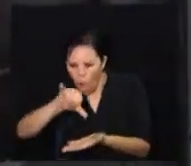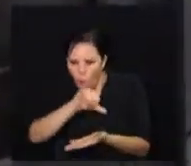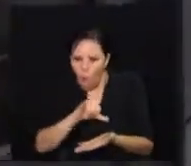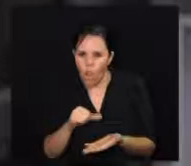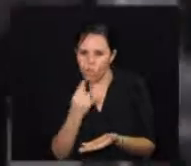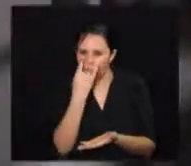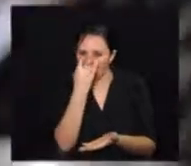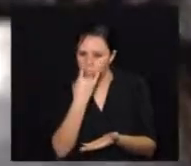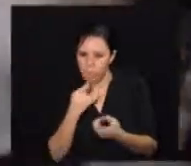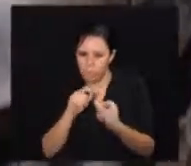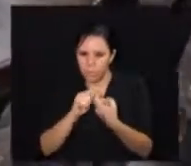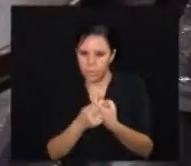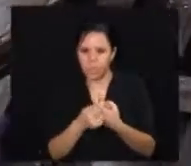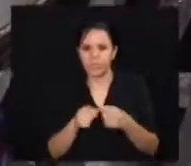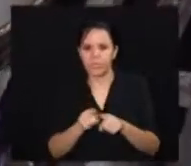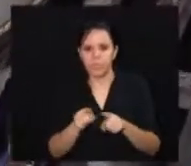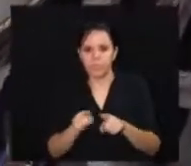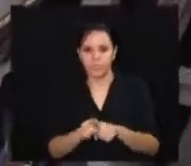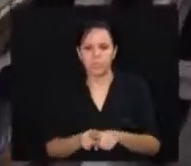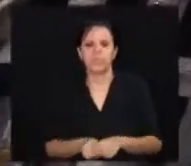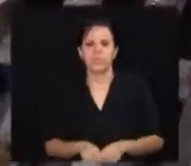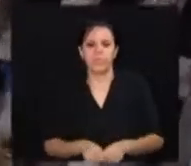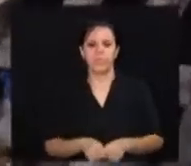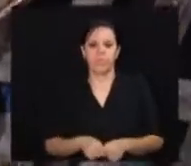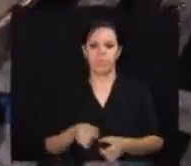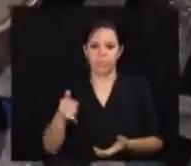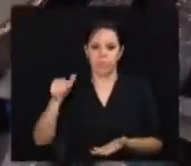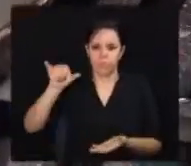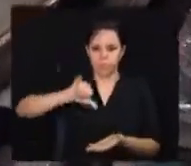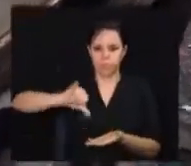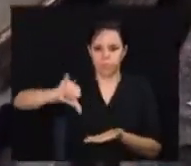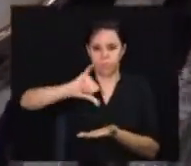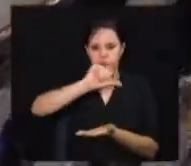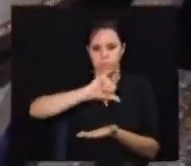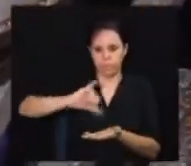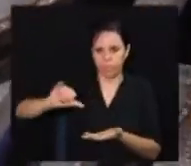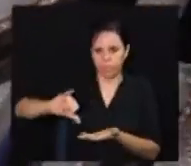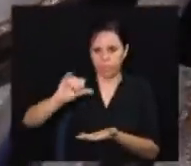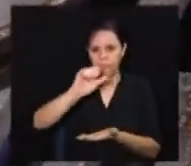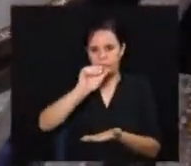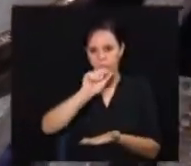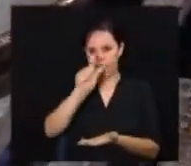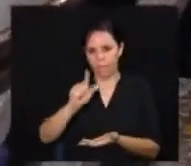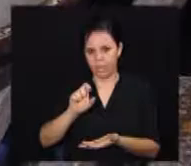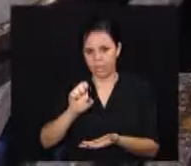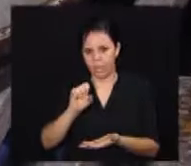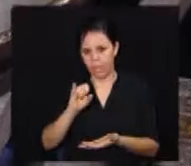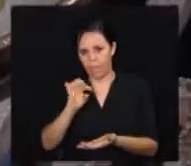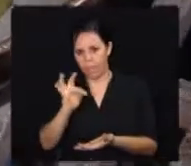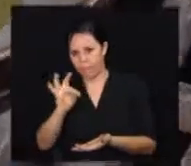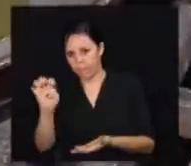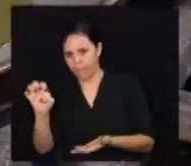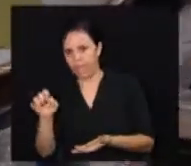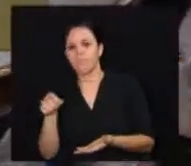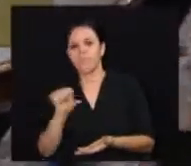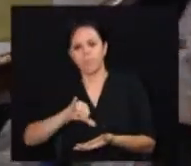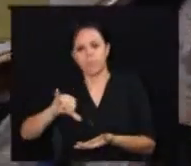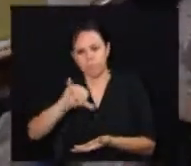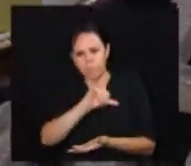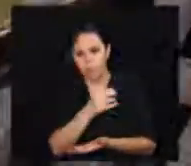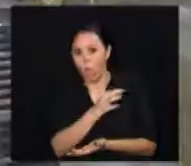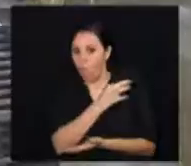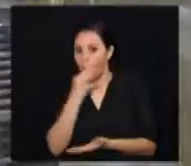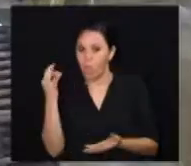com o tomate. Tá. Azeite, sempre procurar usar um azeite de boa qualidade, né? A gente vai colocar uma quantidade de azeite